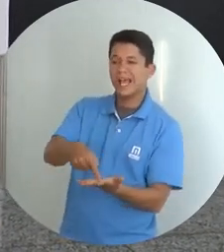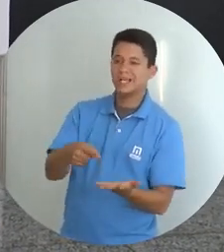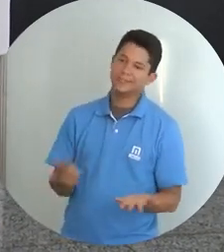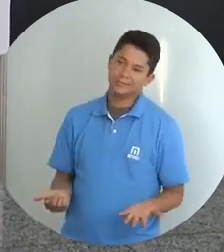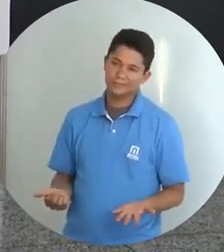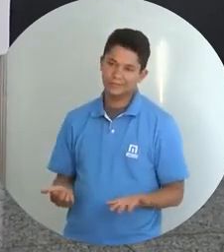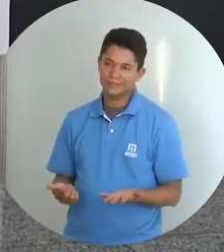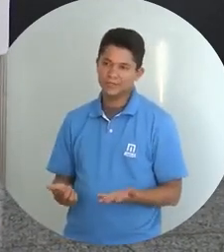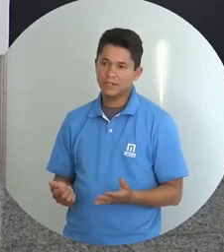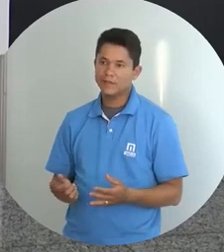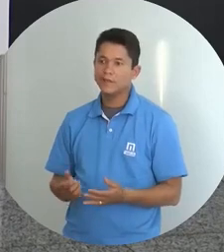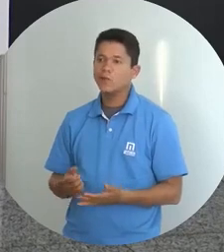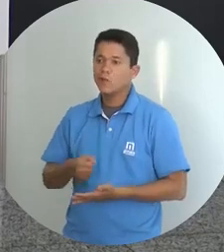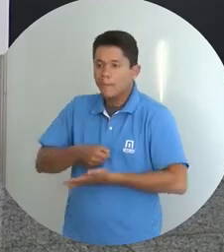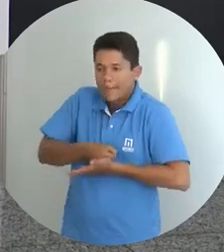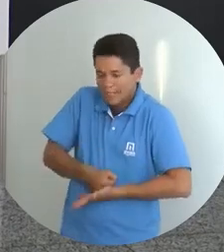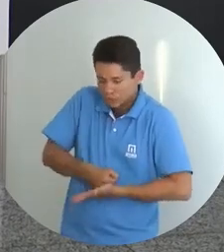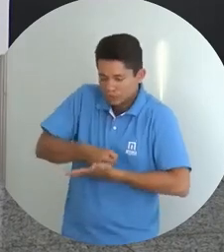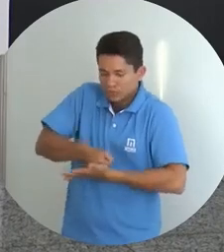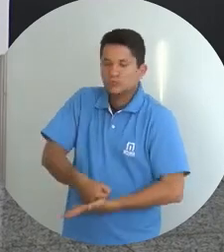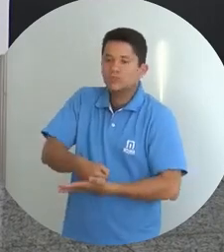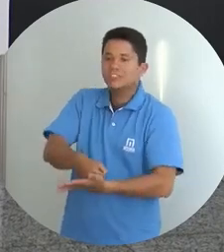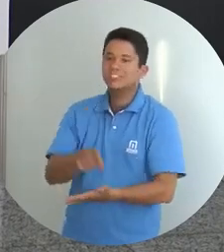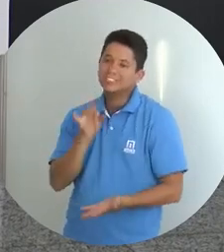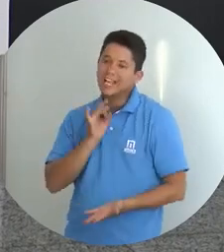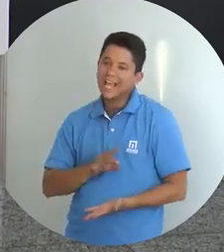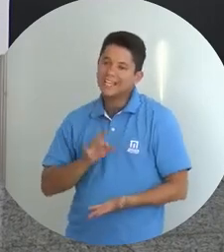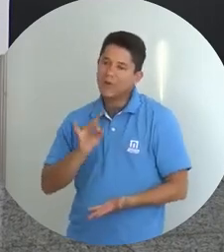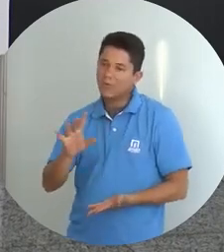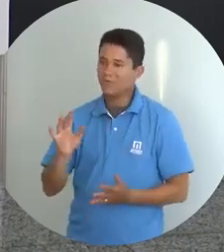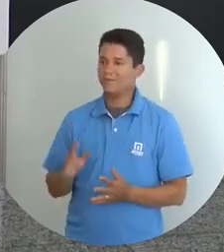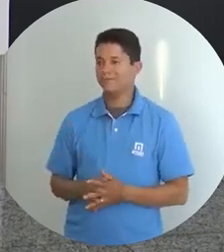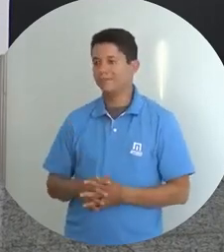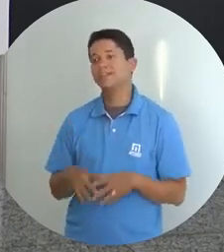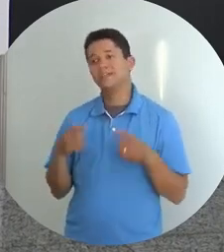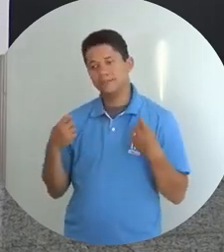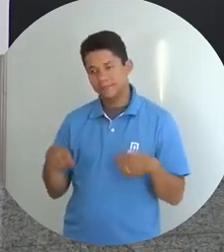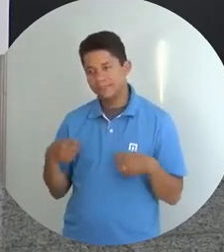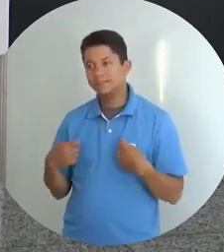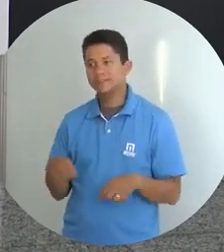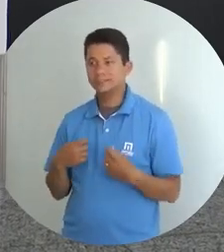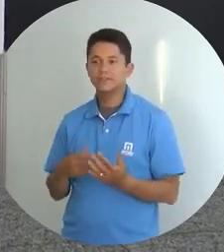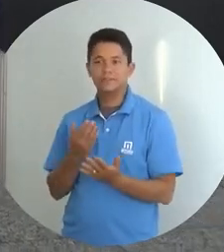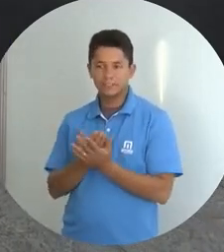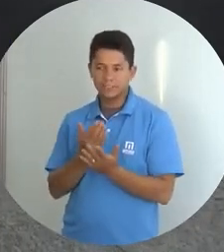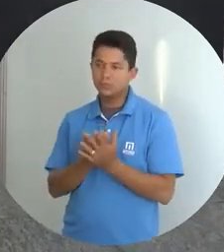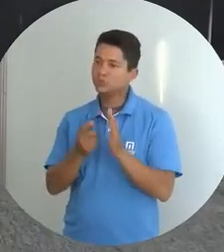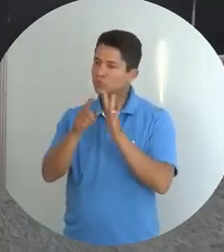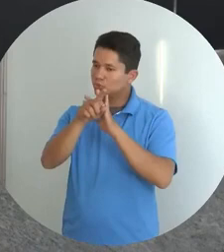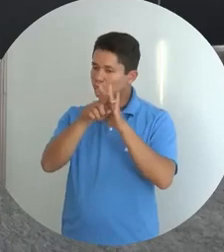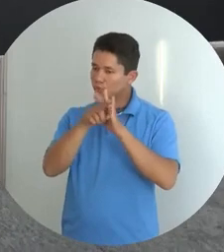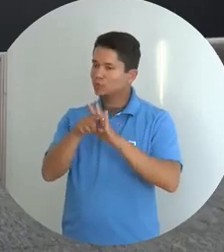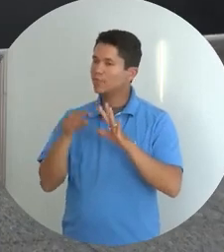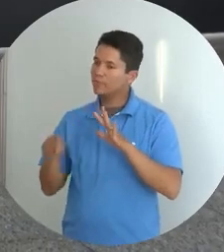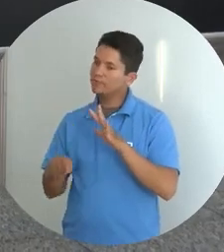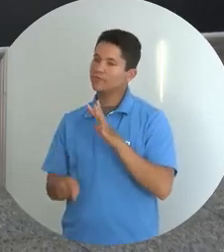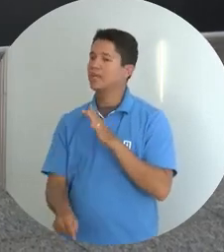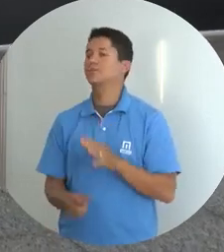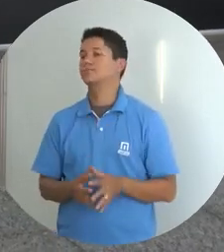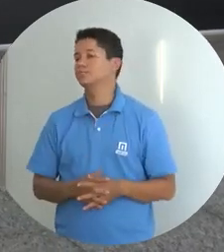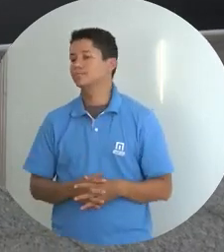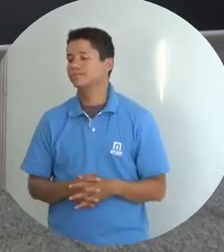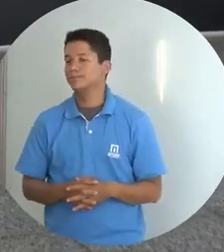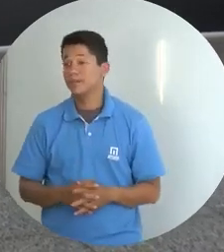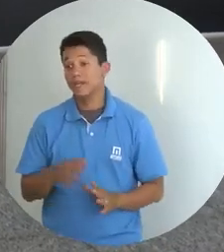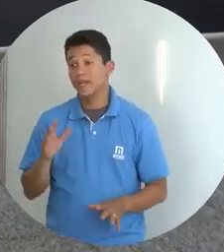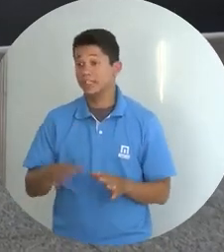de carga por estacas, não necessariamente só colocar as estacas. Isso tem que ser um estudo mais aprofundado. Às vezes a gente tem que aumentar o